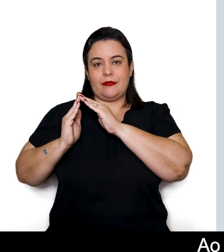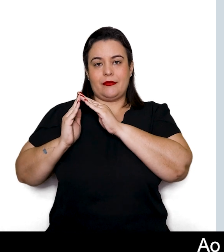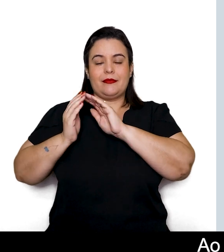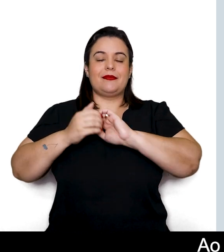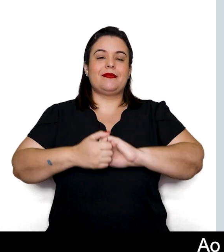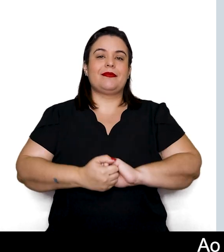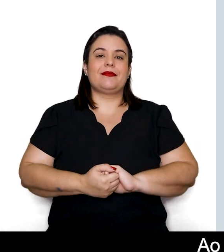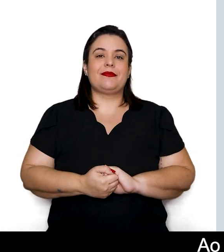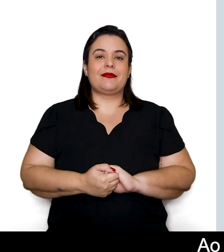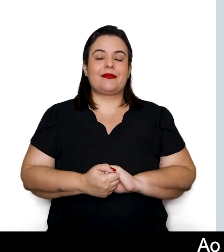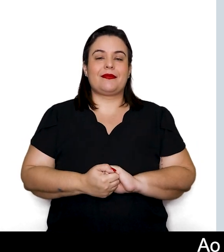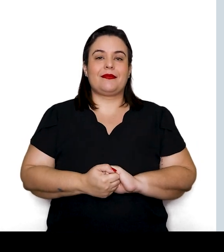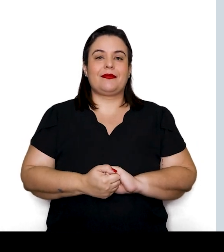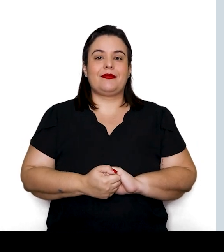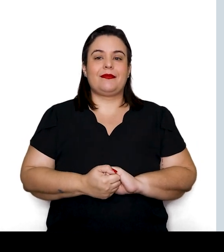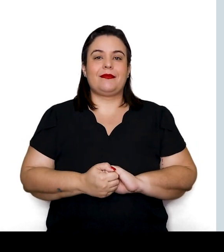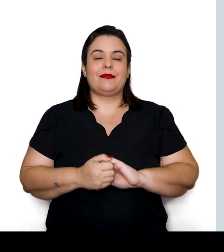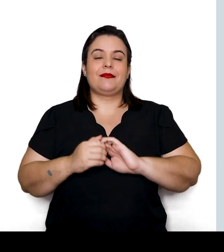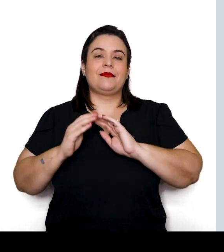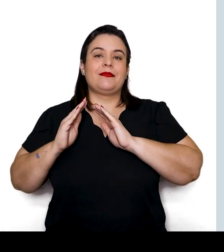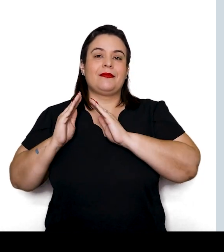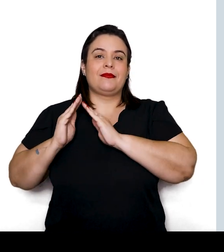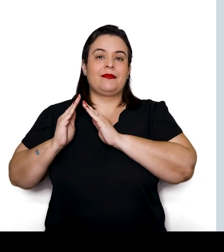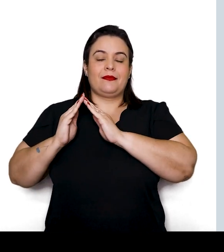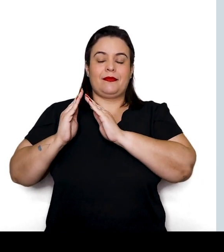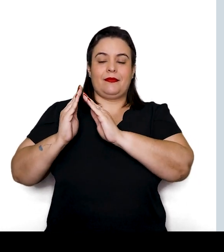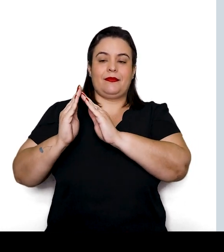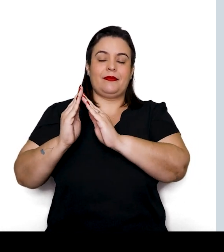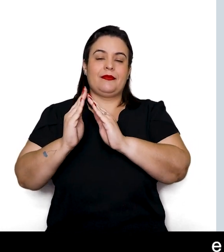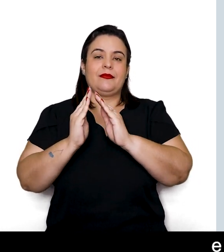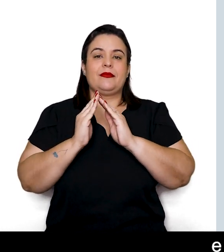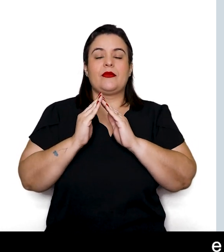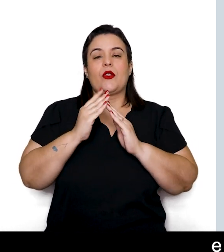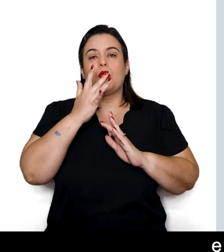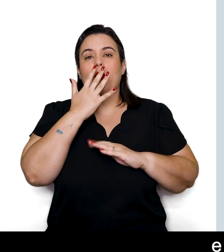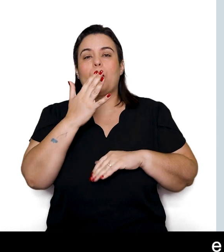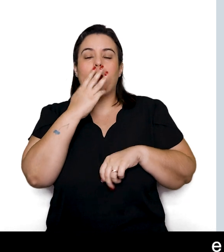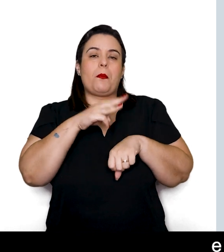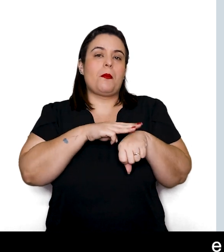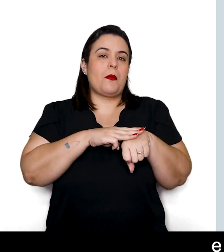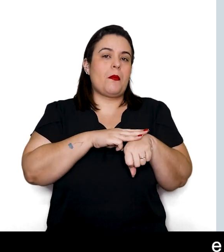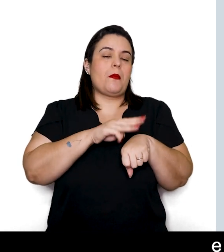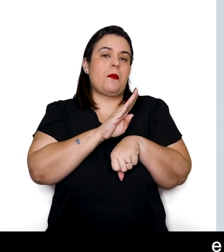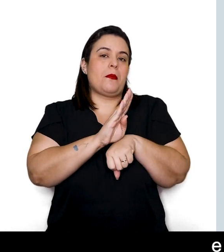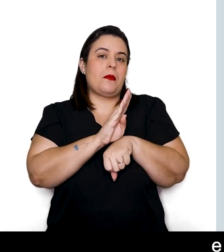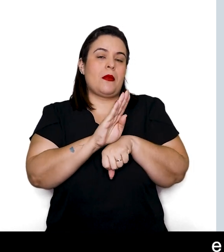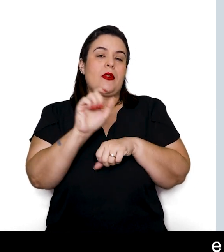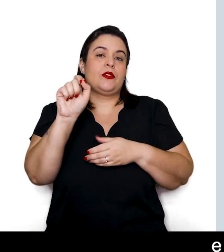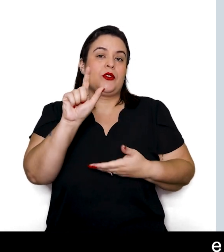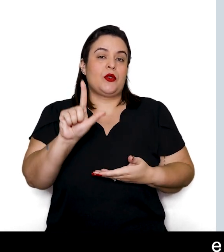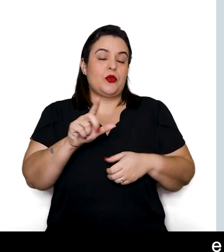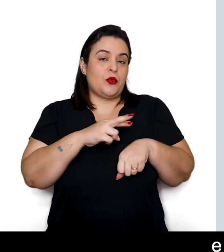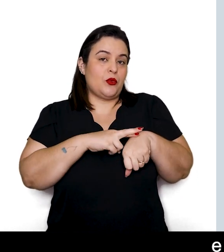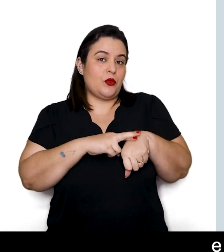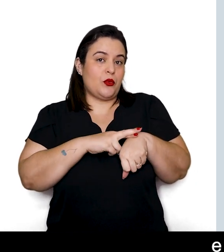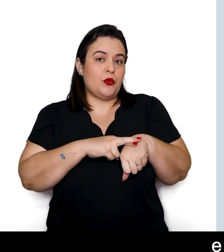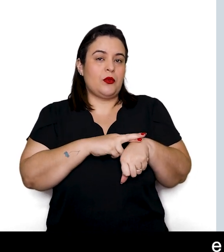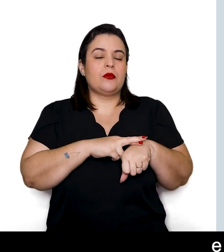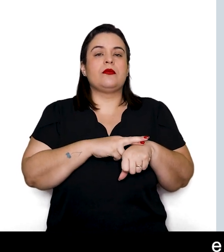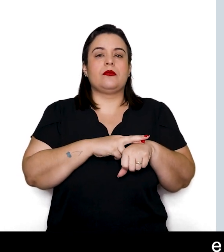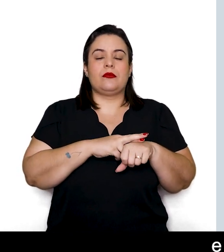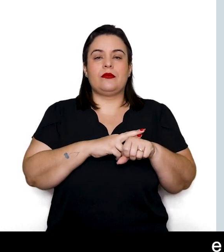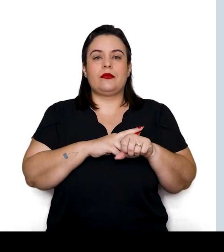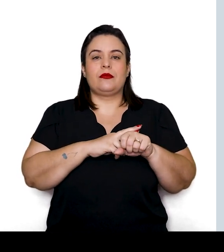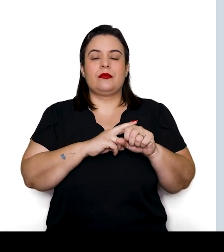de telhados inclinado, dispostas horizontalmente e pintadas em tons de marrom, bege, azul